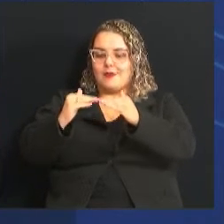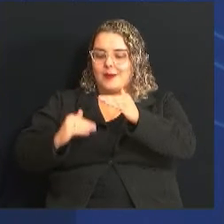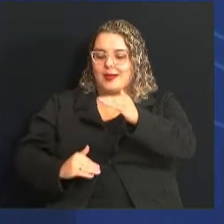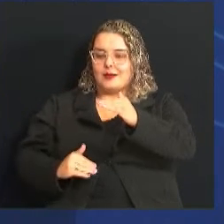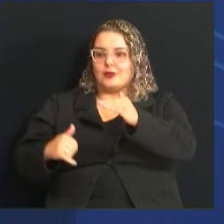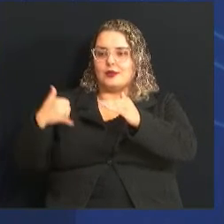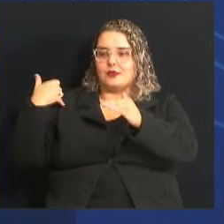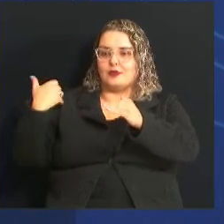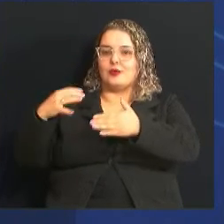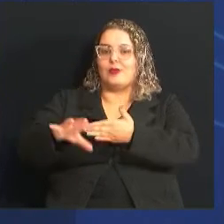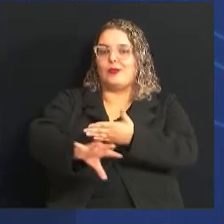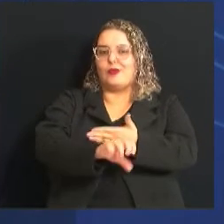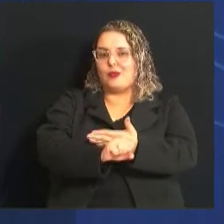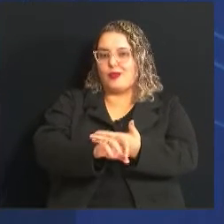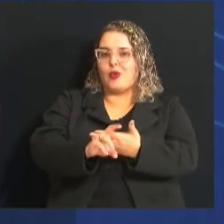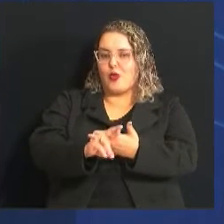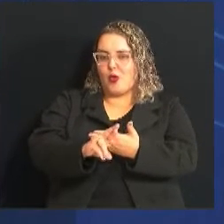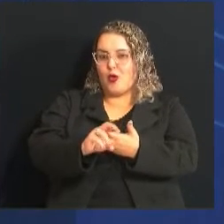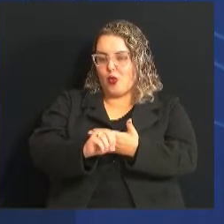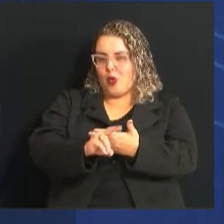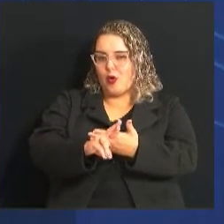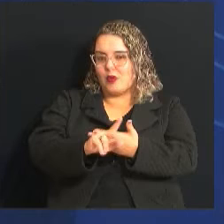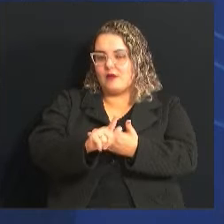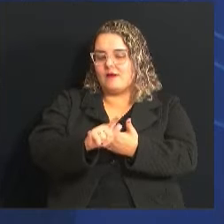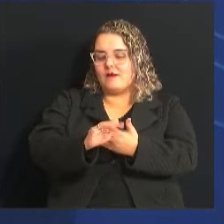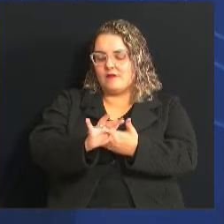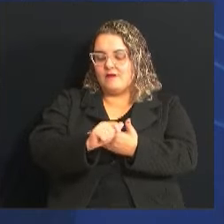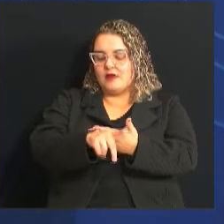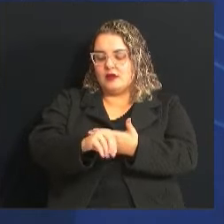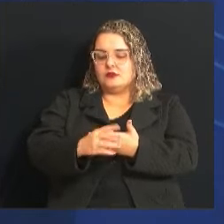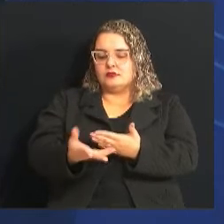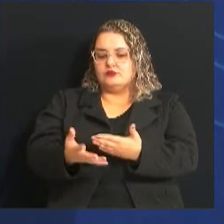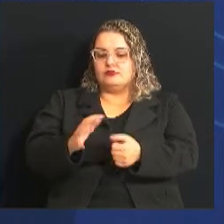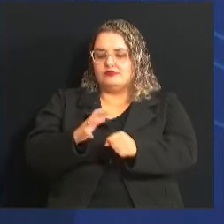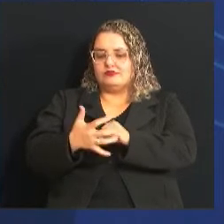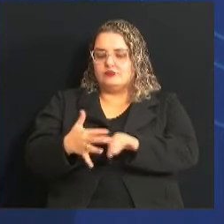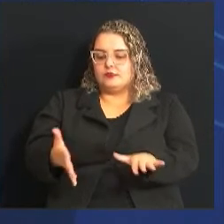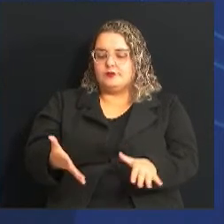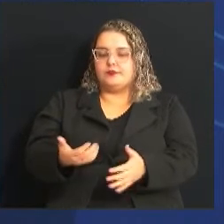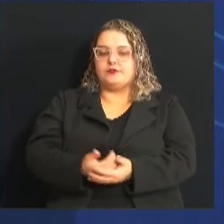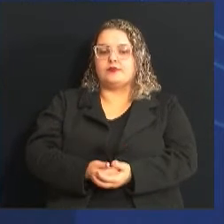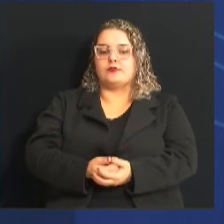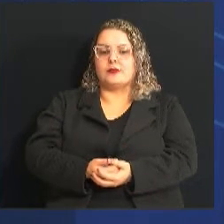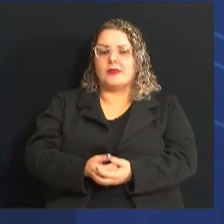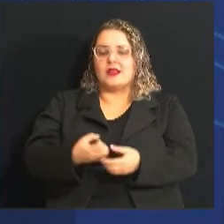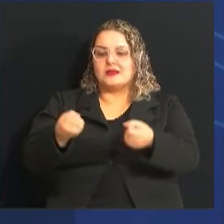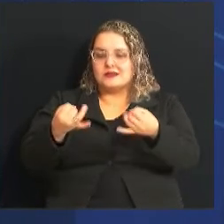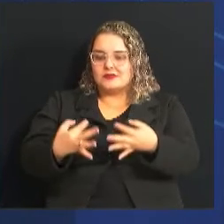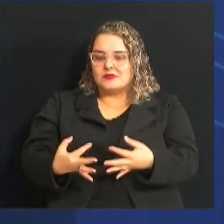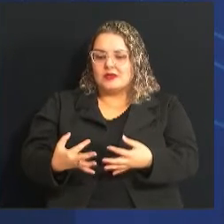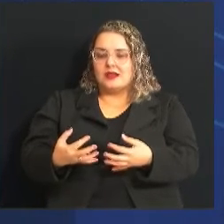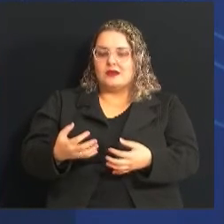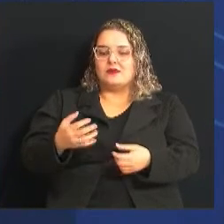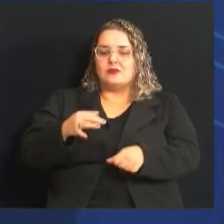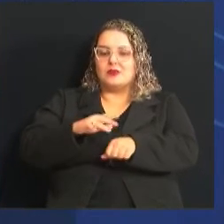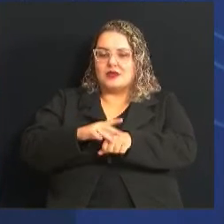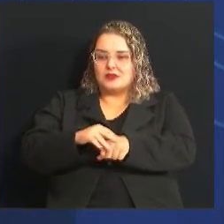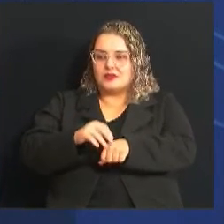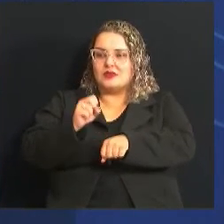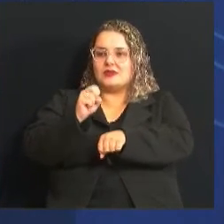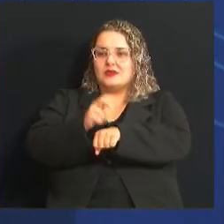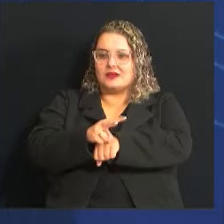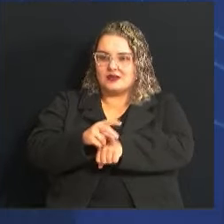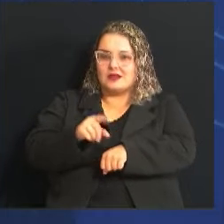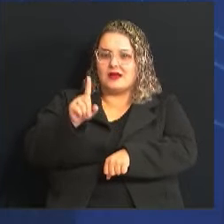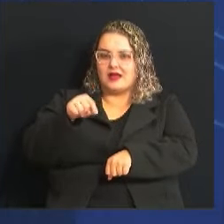idade órfãos devido à Covid-19. Explicar uma doença, um vírus para uma criança é uma